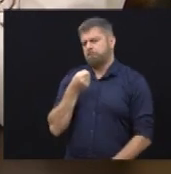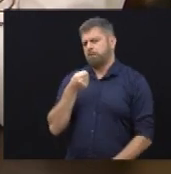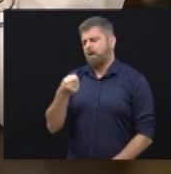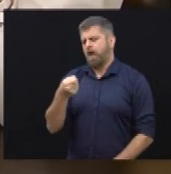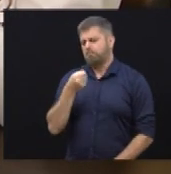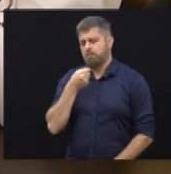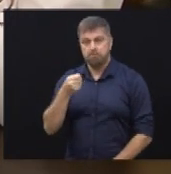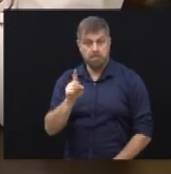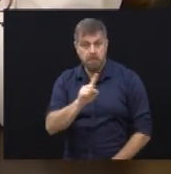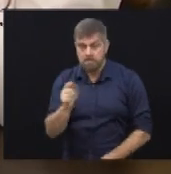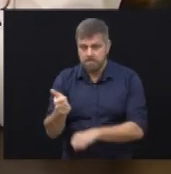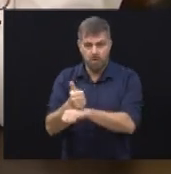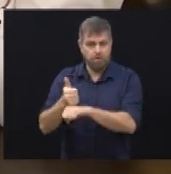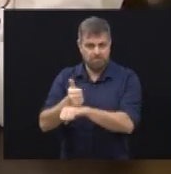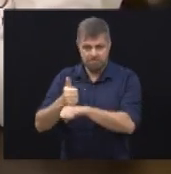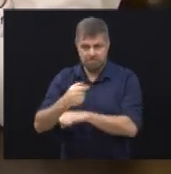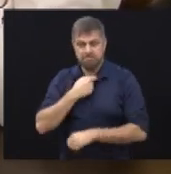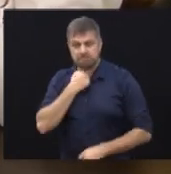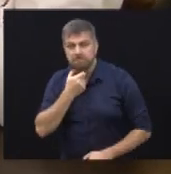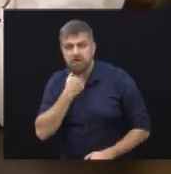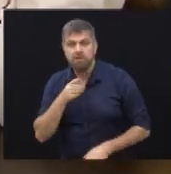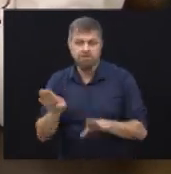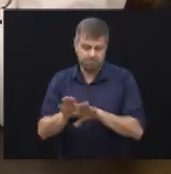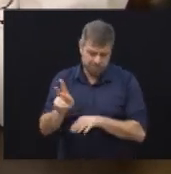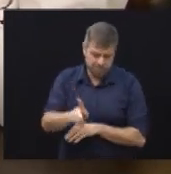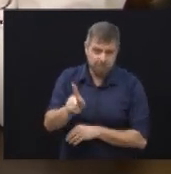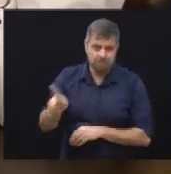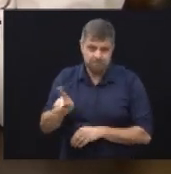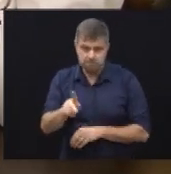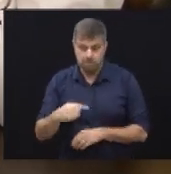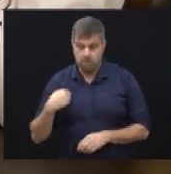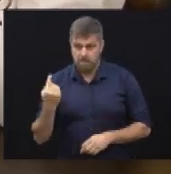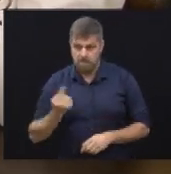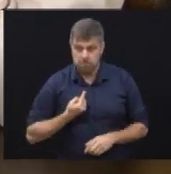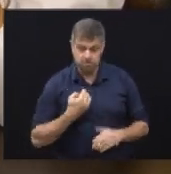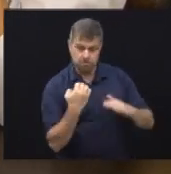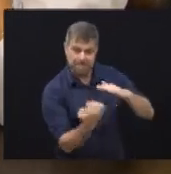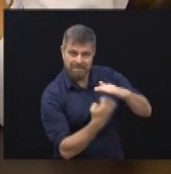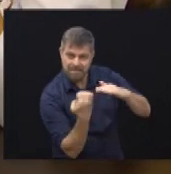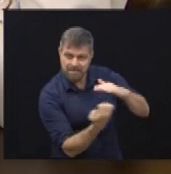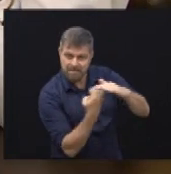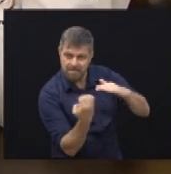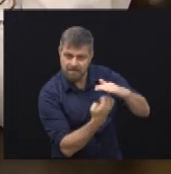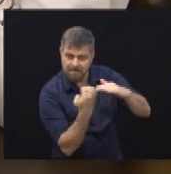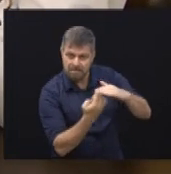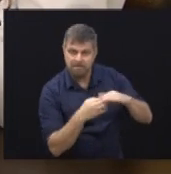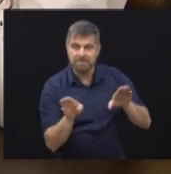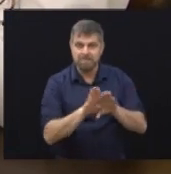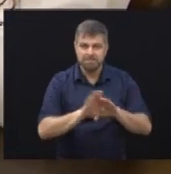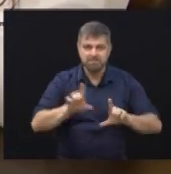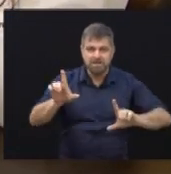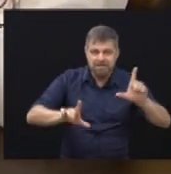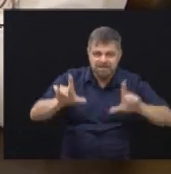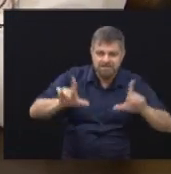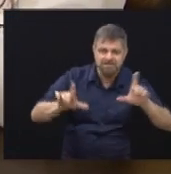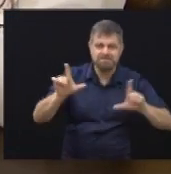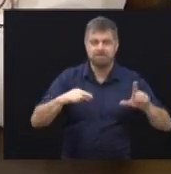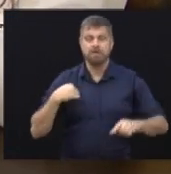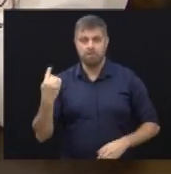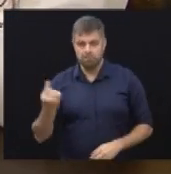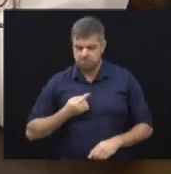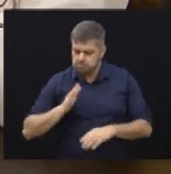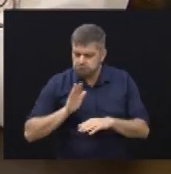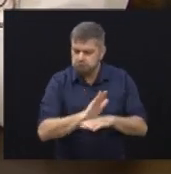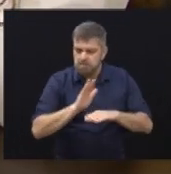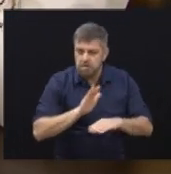a voz profissional em si, né, do professor, mas também a gente atua em algumas empresas e veículos de comunicação, por exemplo,